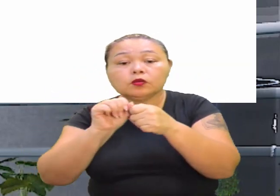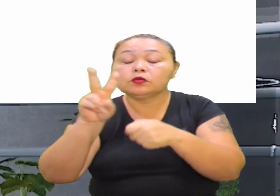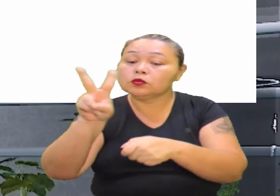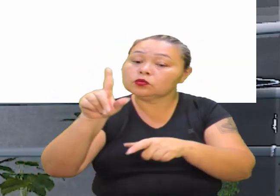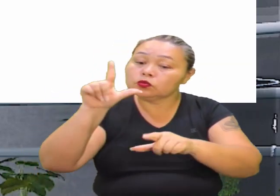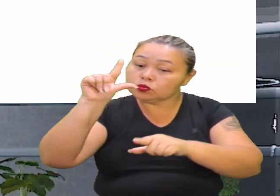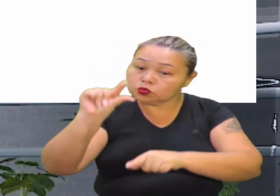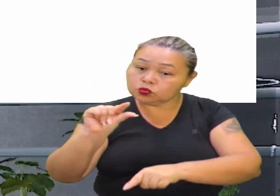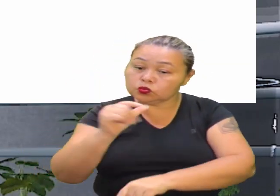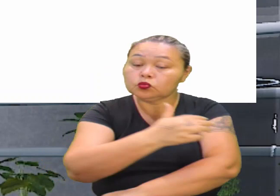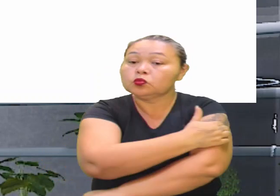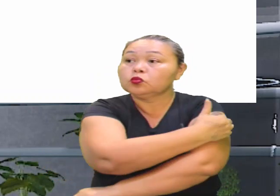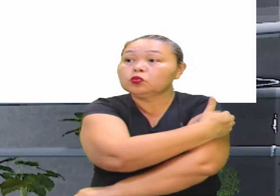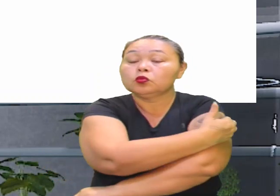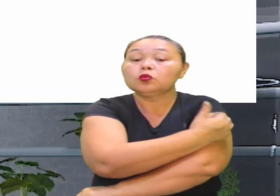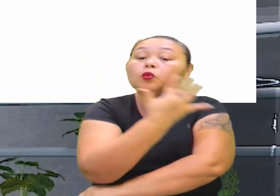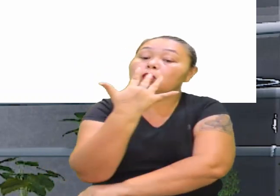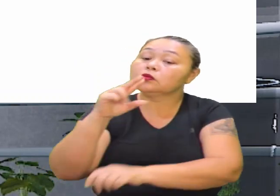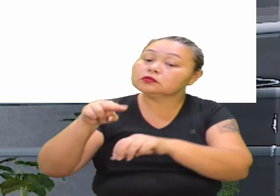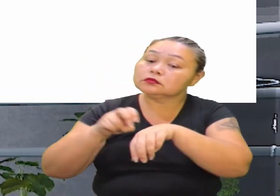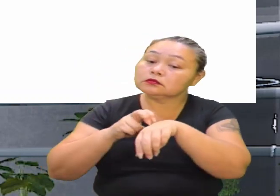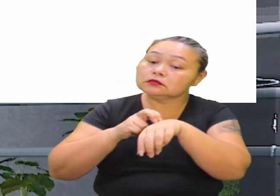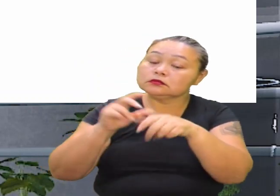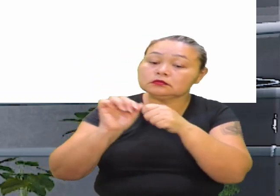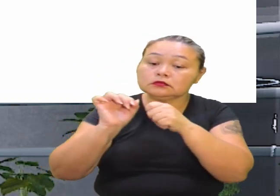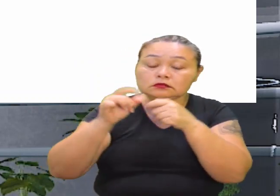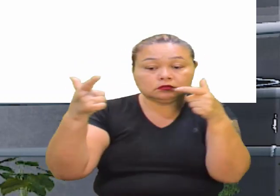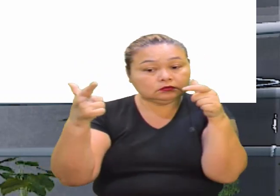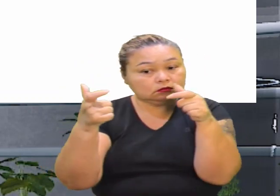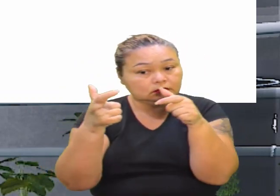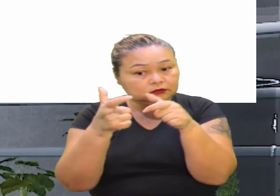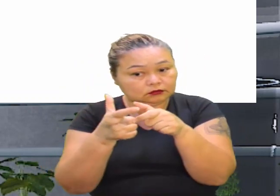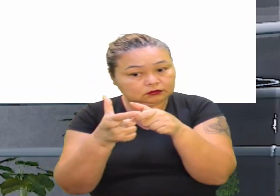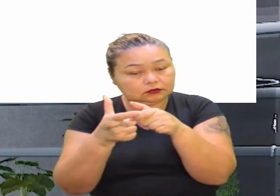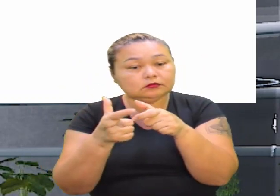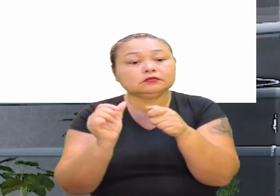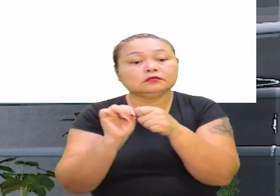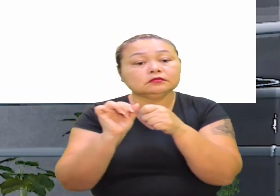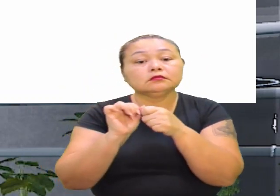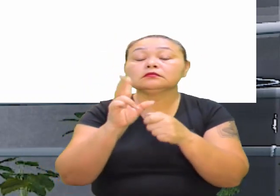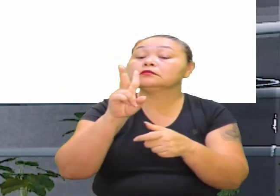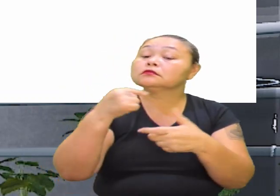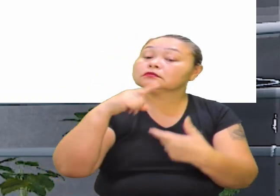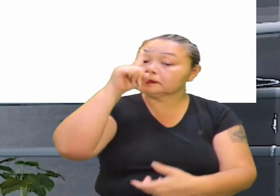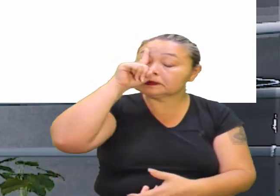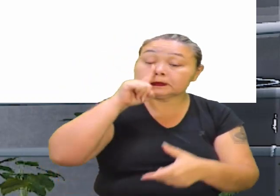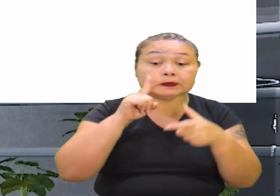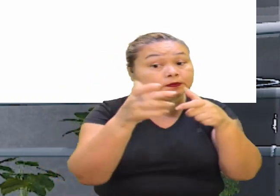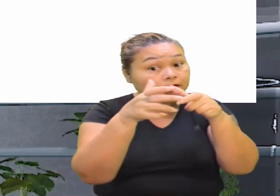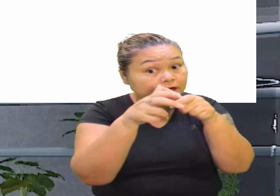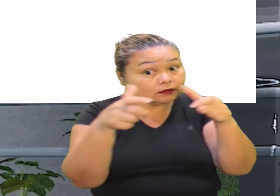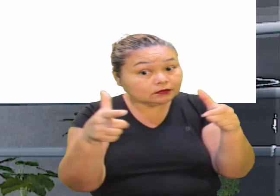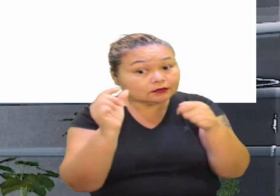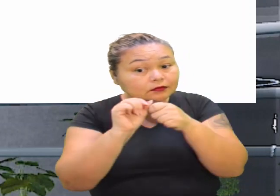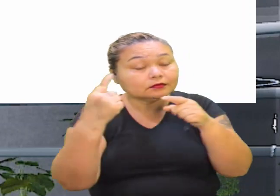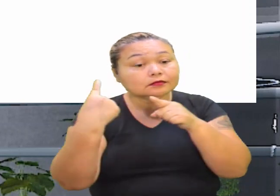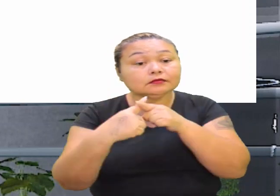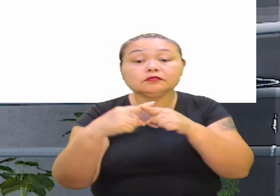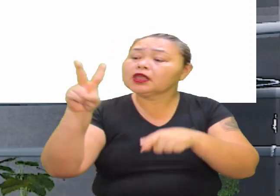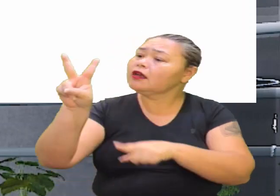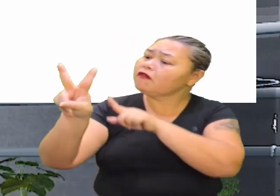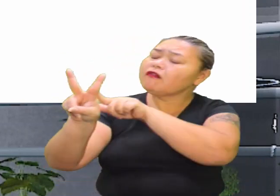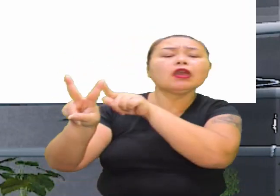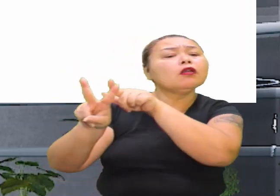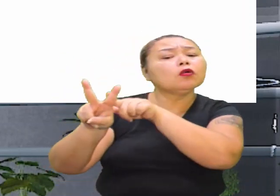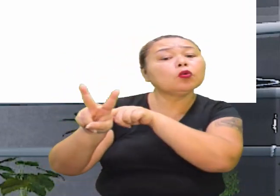está minúsculo? Porque a cor verde se expressa em menor proporção e amarelo em maior. Por que V?